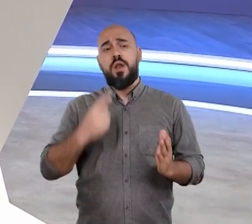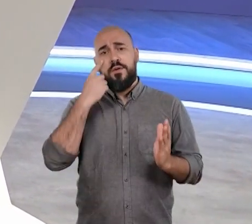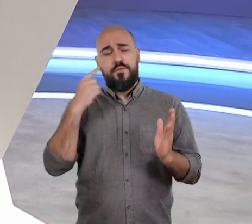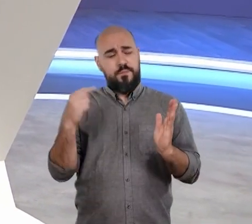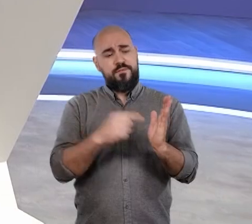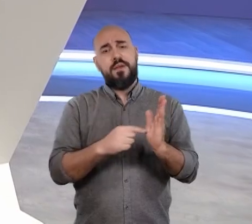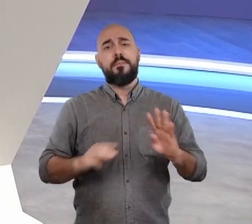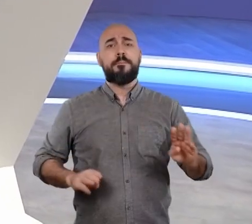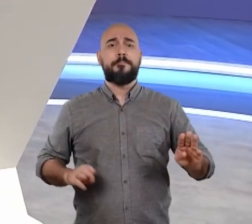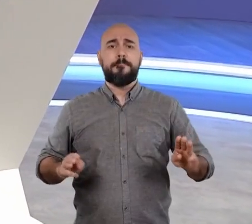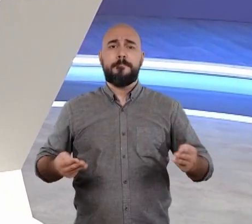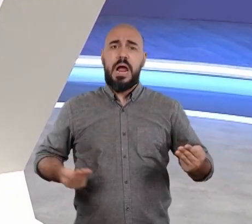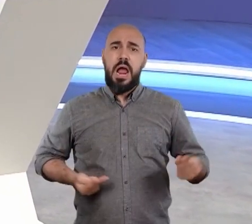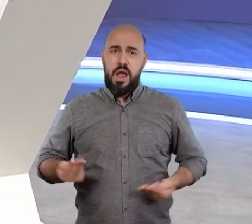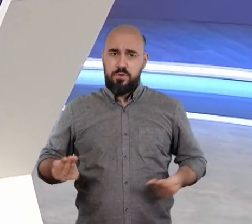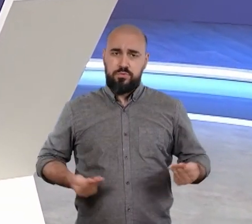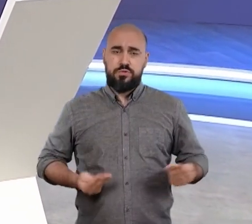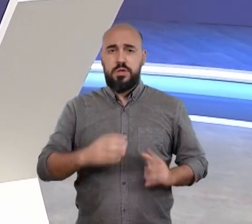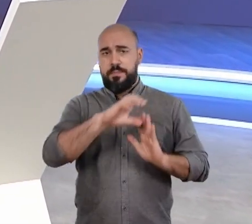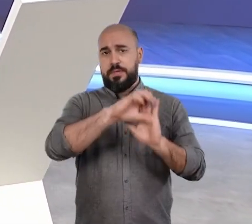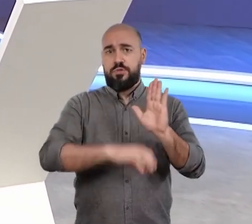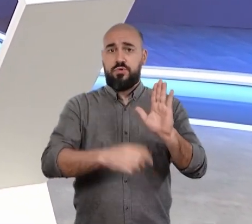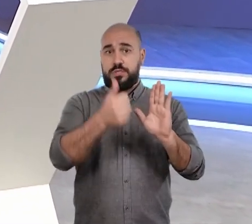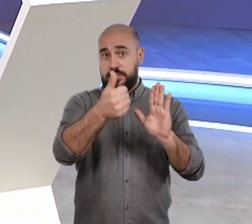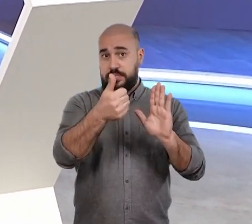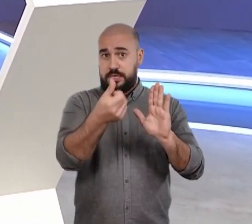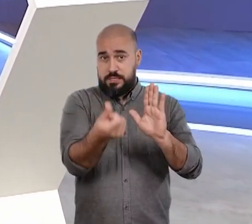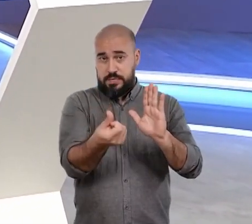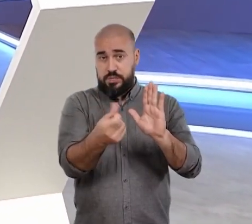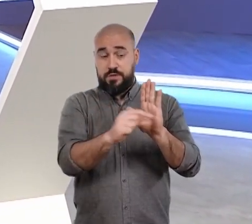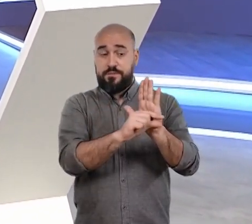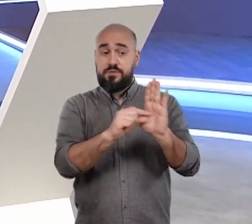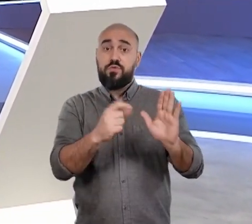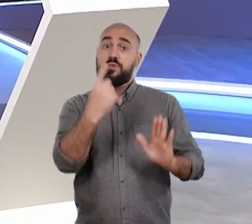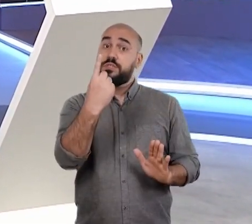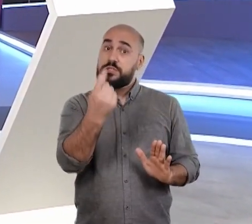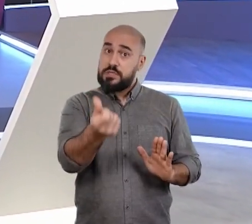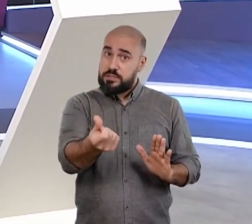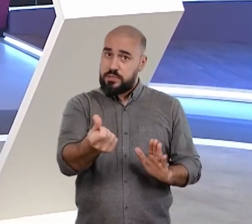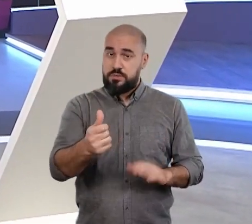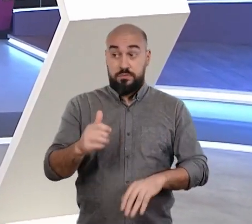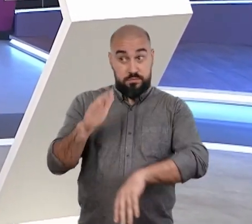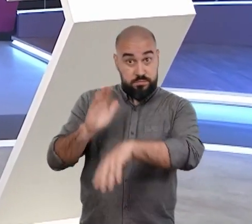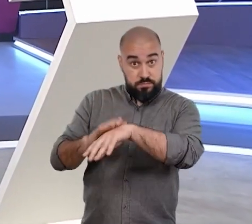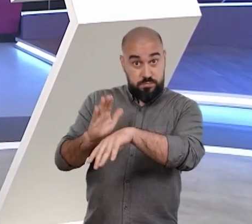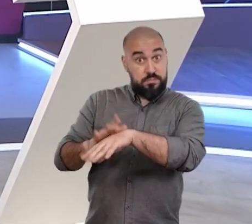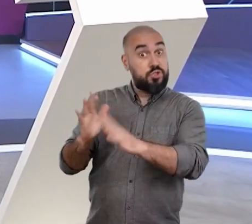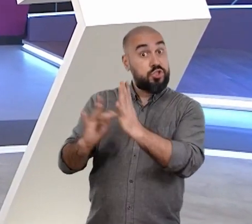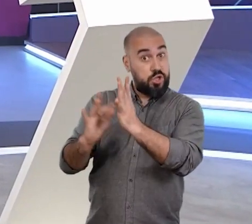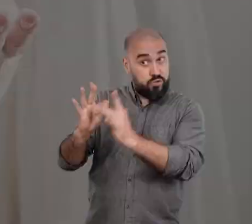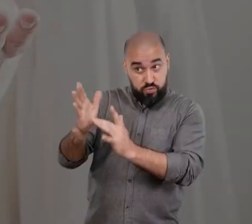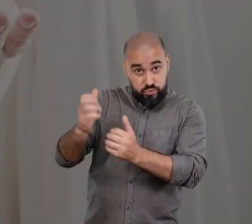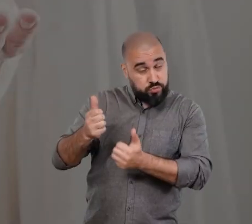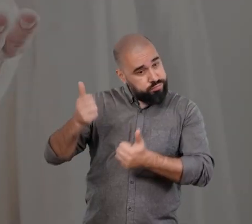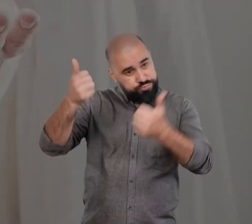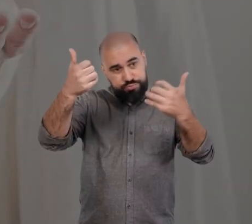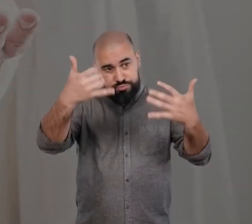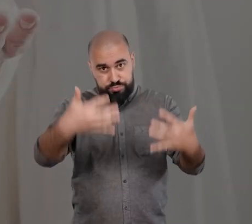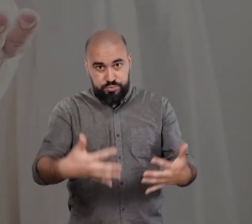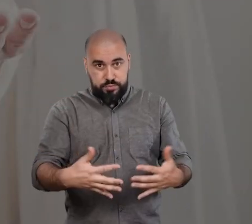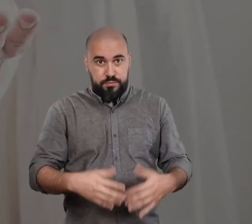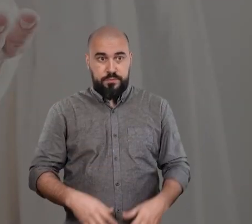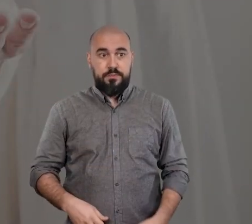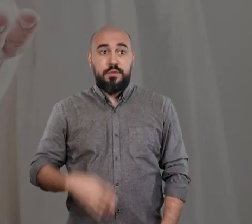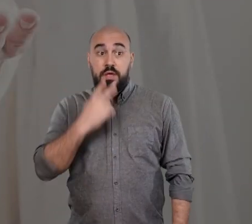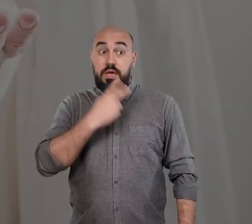ir a Marcos 16:16, onde encontramos palavras de Jesus, onde ele diz assim: olha, quem crê